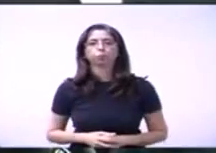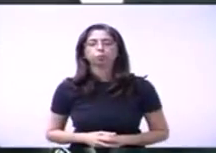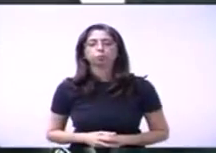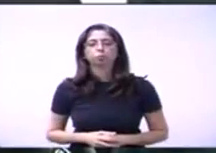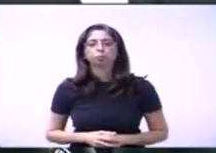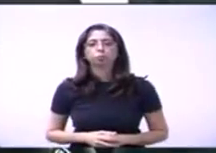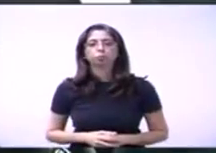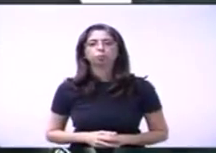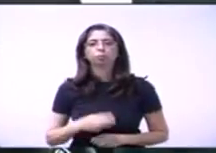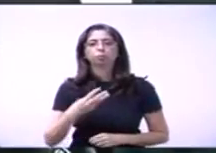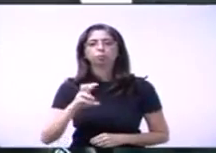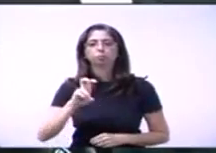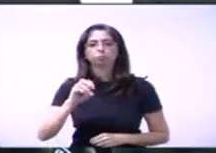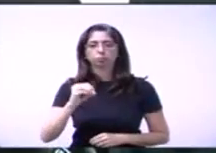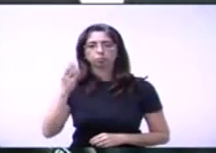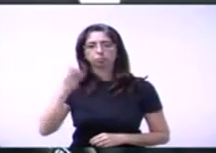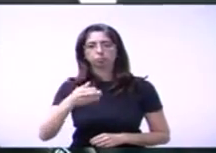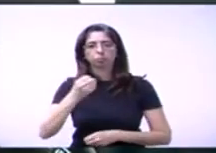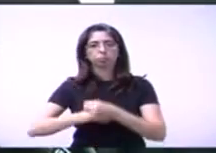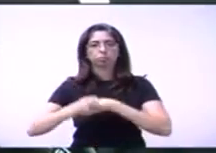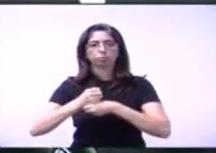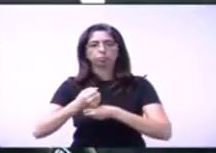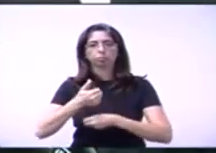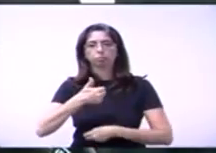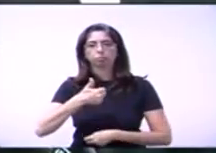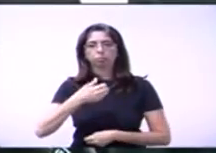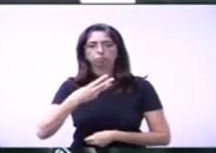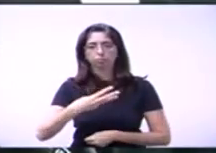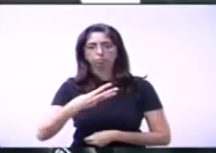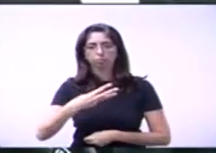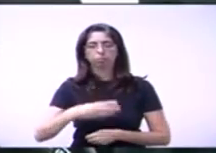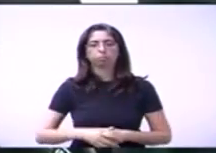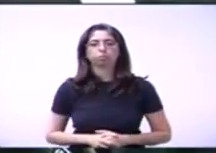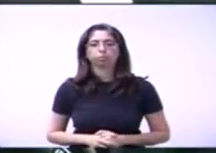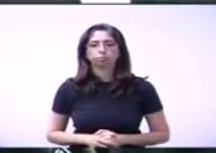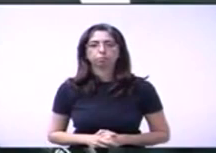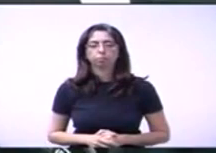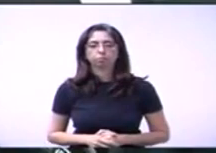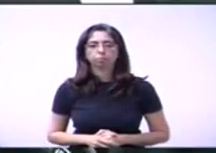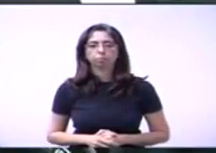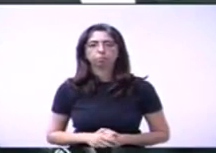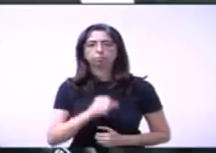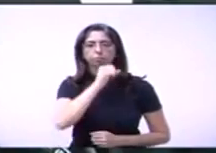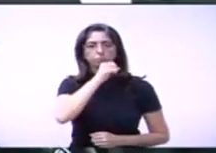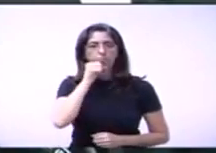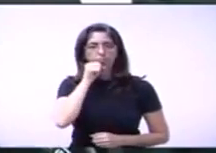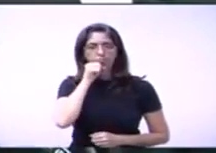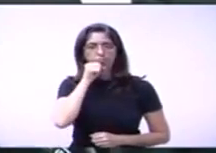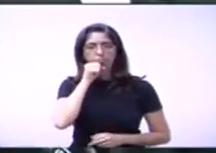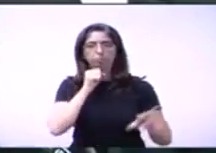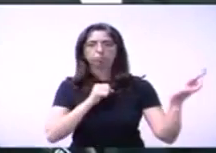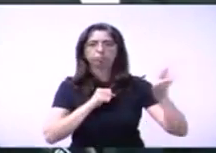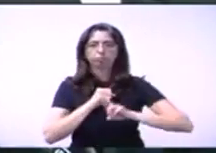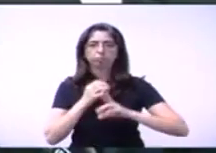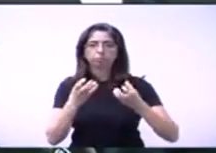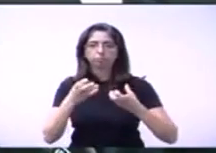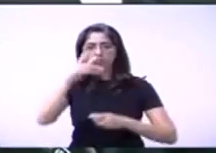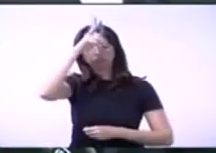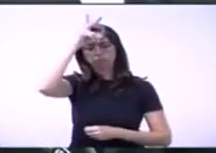indicação 350/13. 115, do vereador Sandro Caprino, requer ao